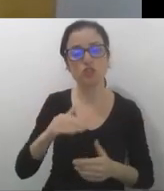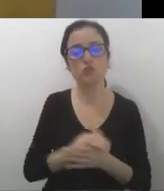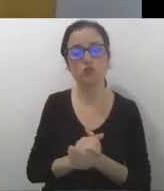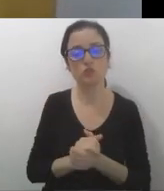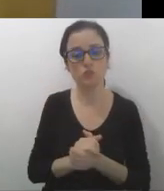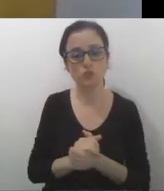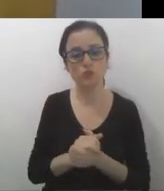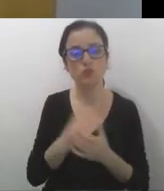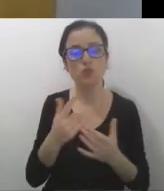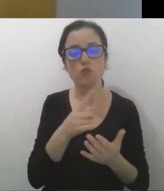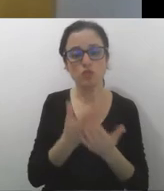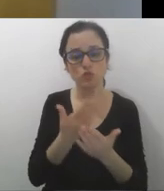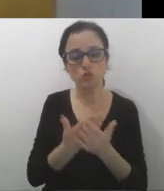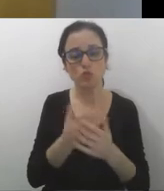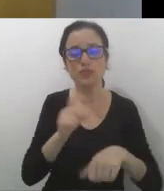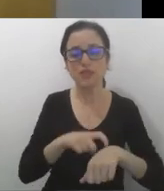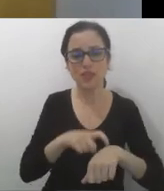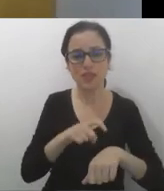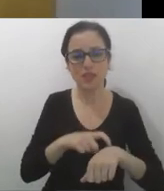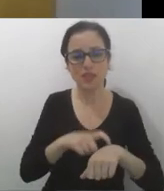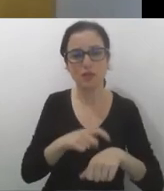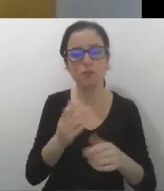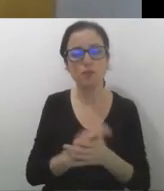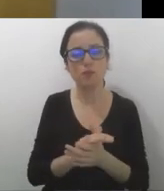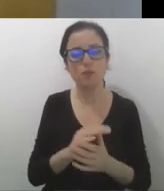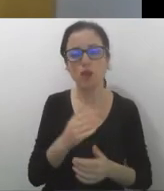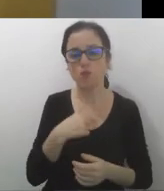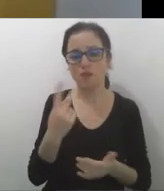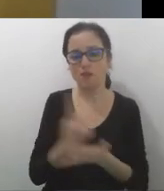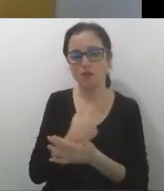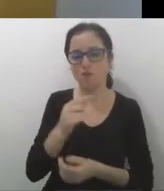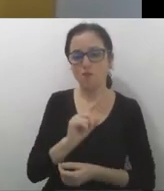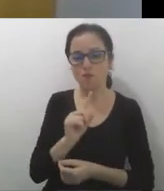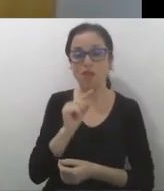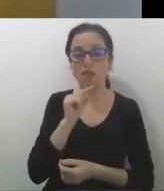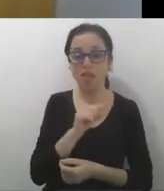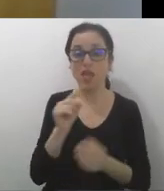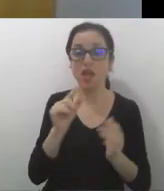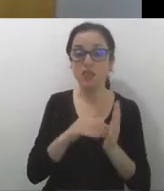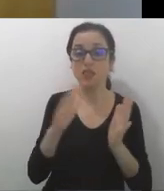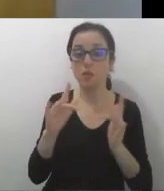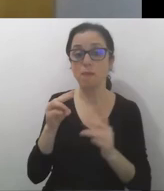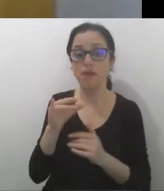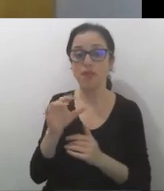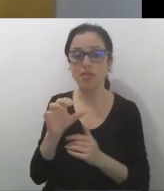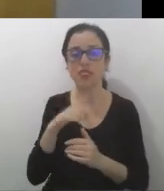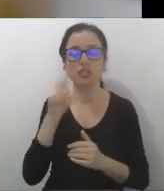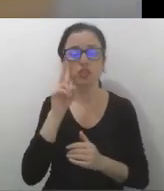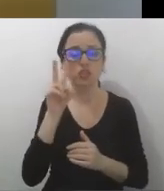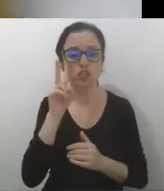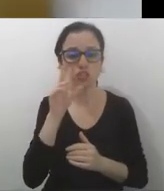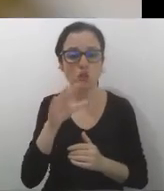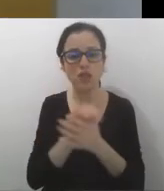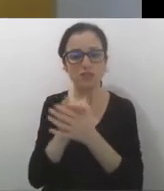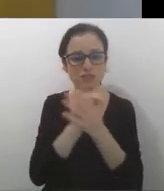concretista argentino. Né? Ele estudou um tempo, se eu não me engano, ele até namorou a Emily Chamie.